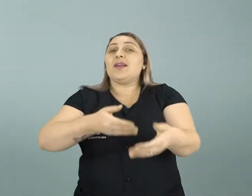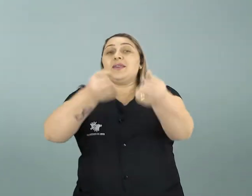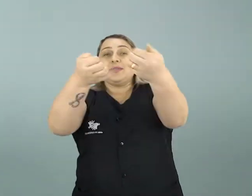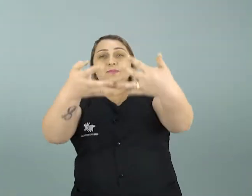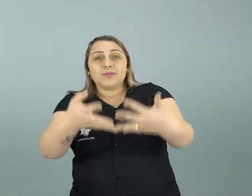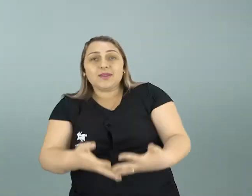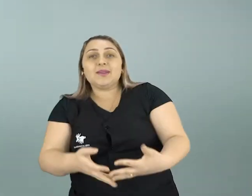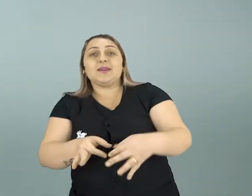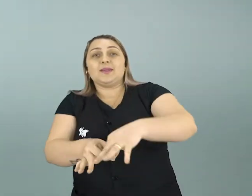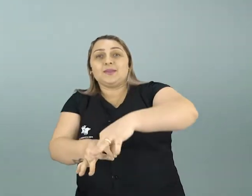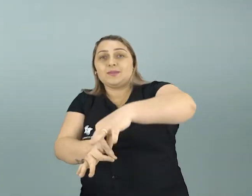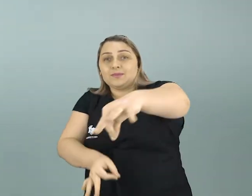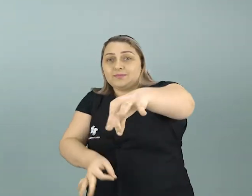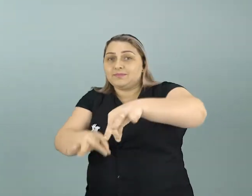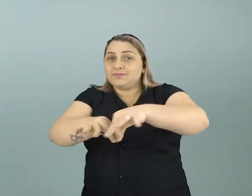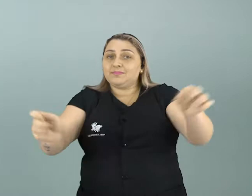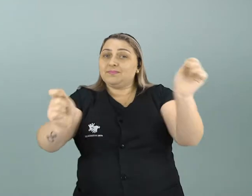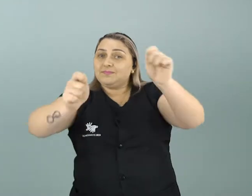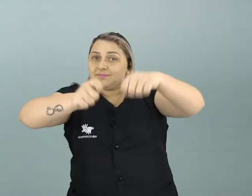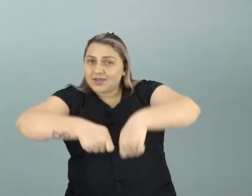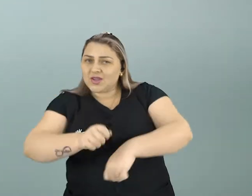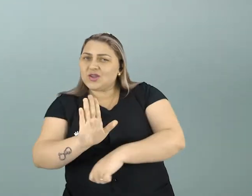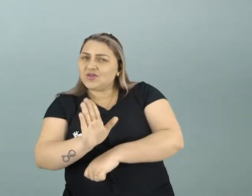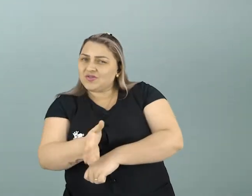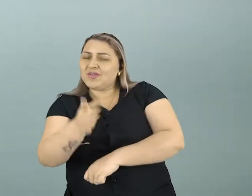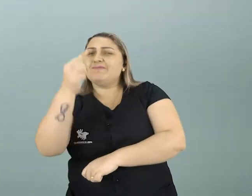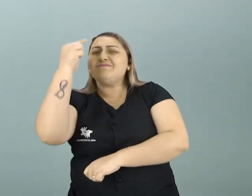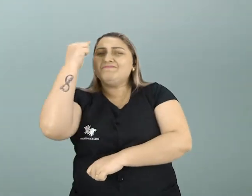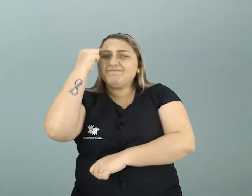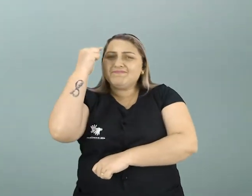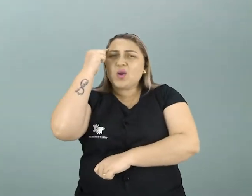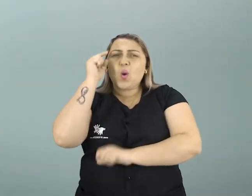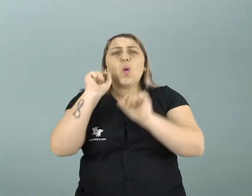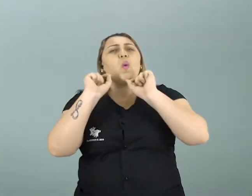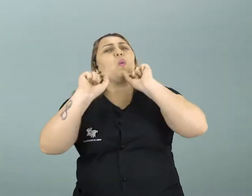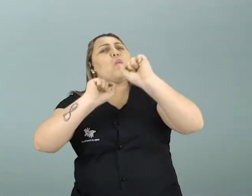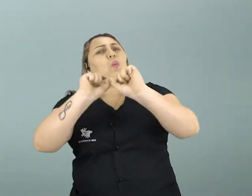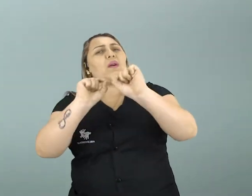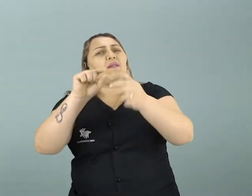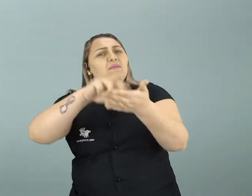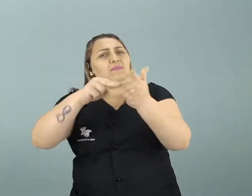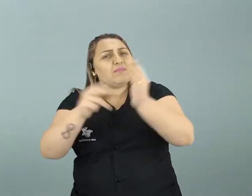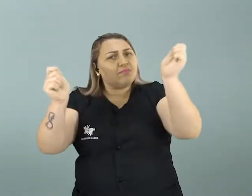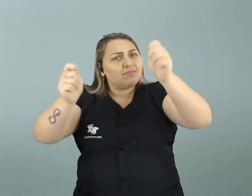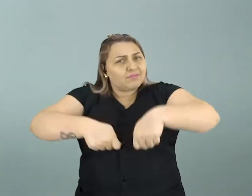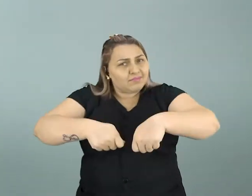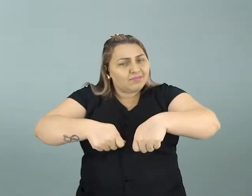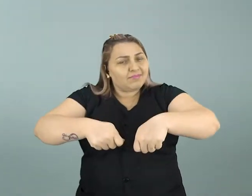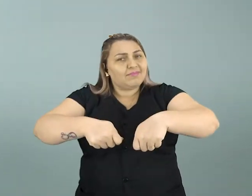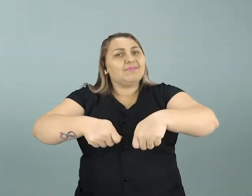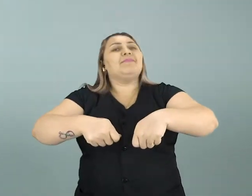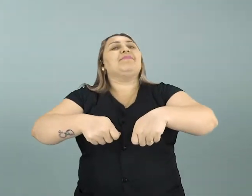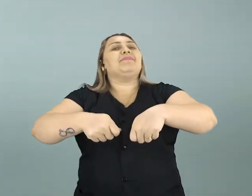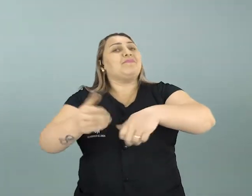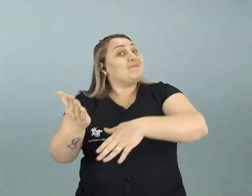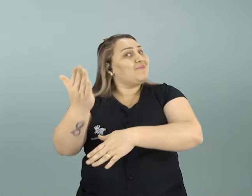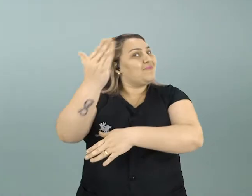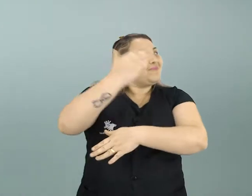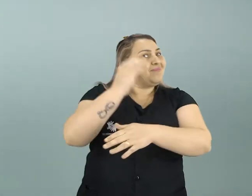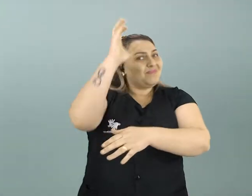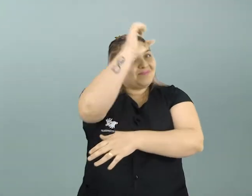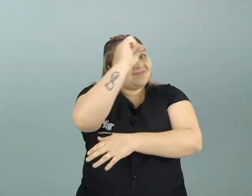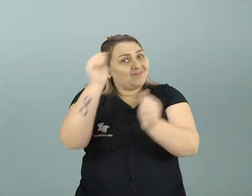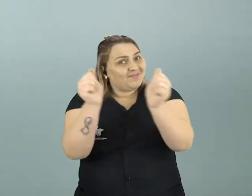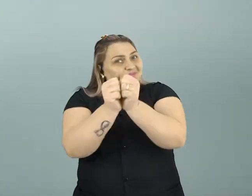sobre medidas de capacidade. Você já parou para pensar o que é capacidade? Vamos aprender